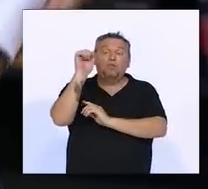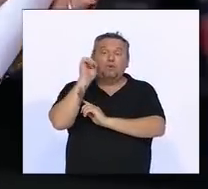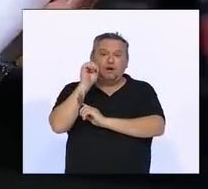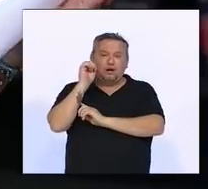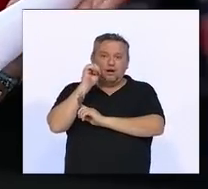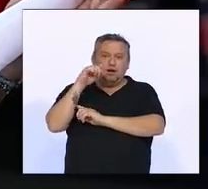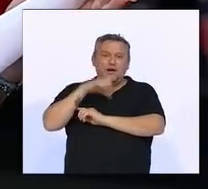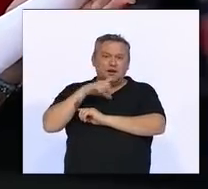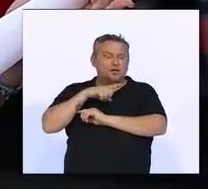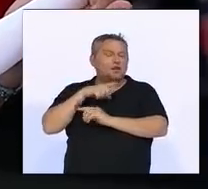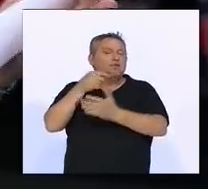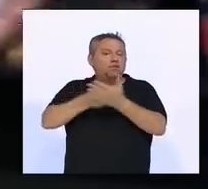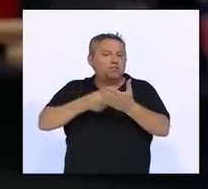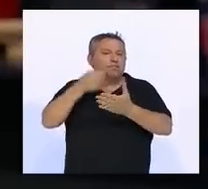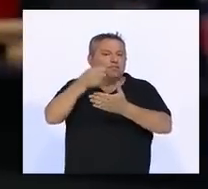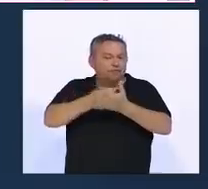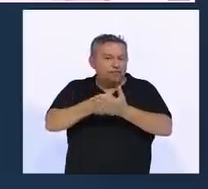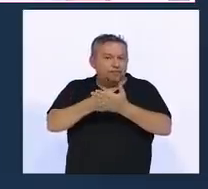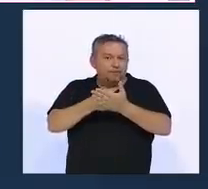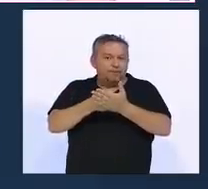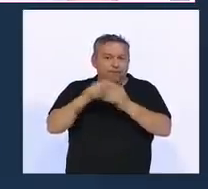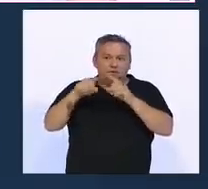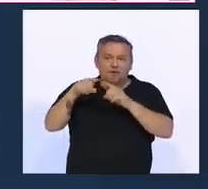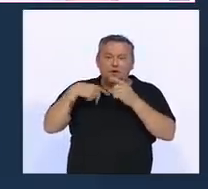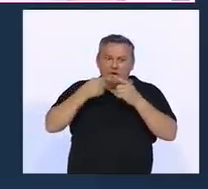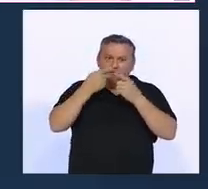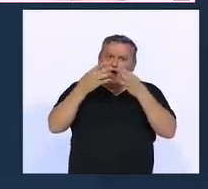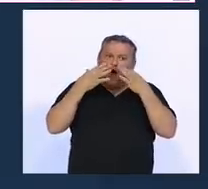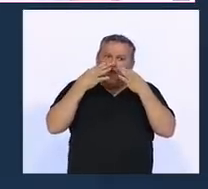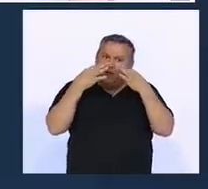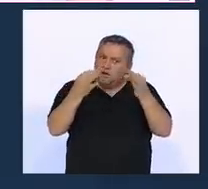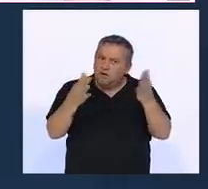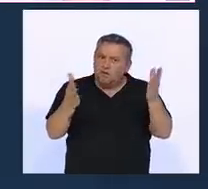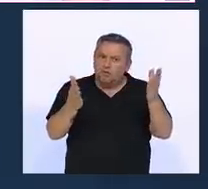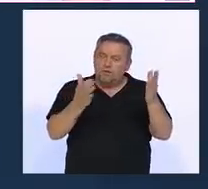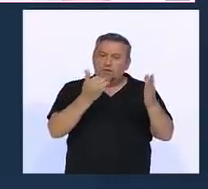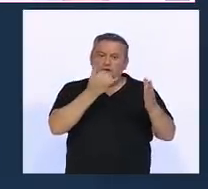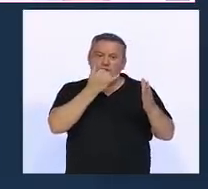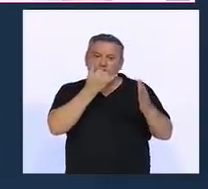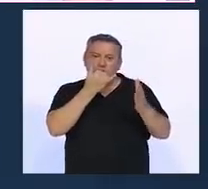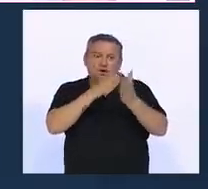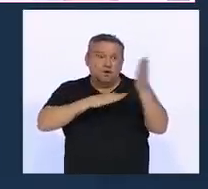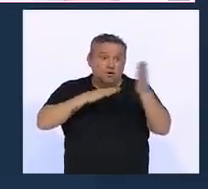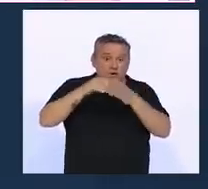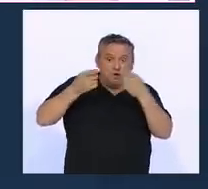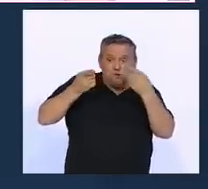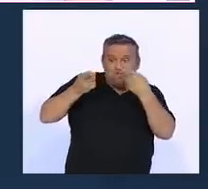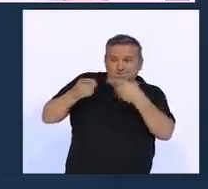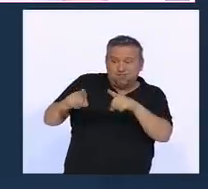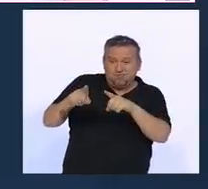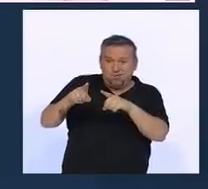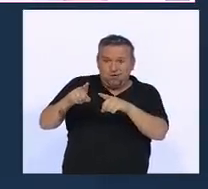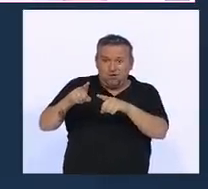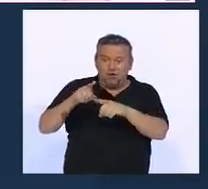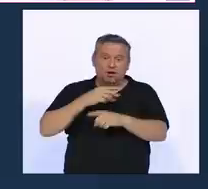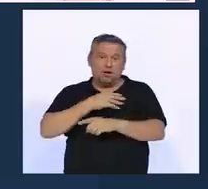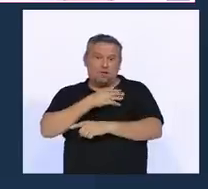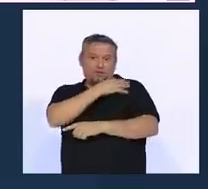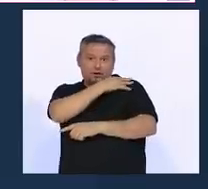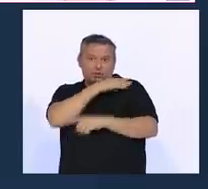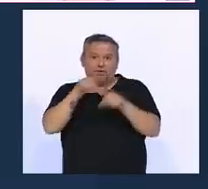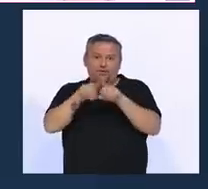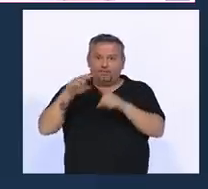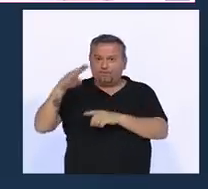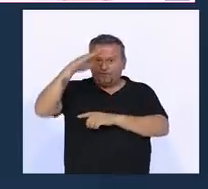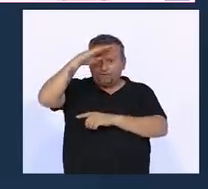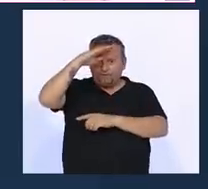Estava clara a militância de todo mundo. Então, eu chamei atenção naquele mesmo momento. Estão todos aqui criticando o capitão e o general. Ao mesmo